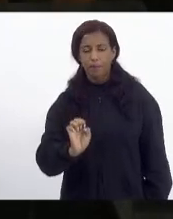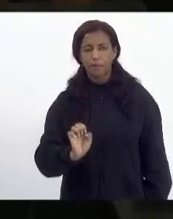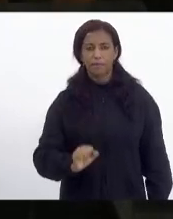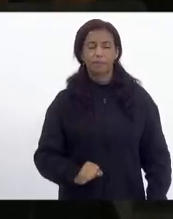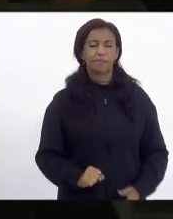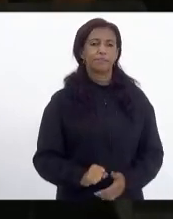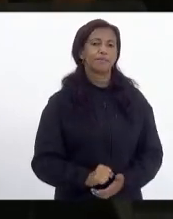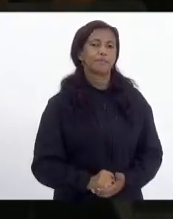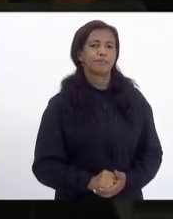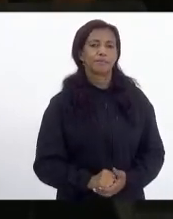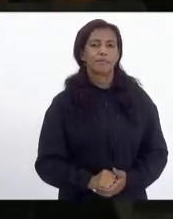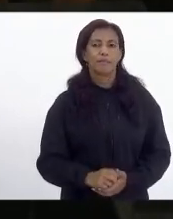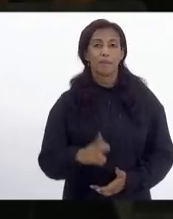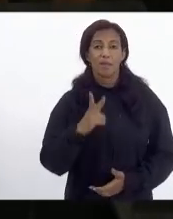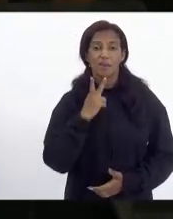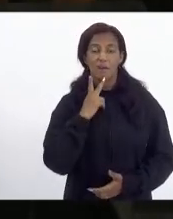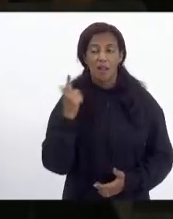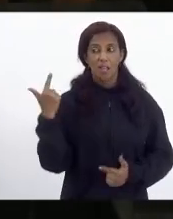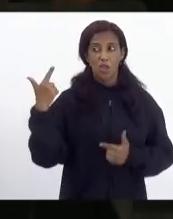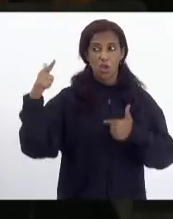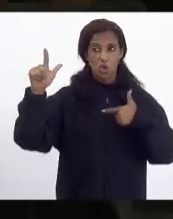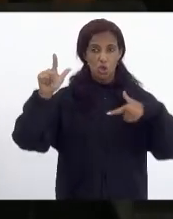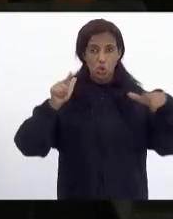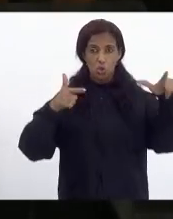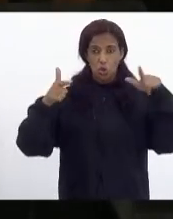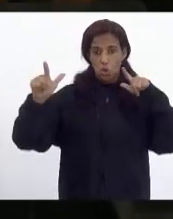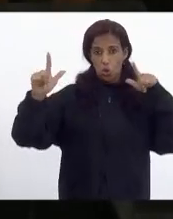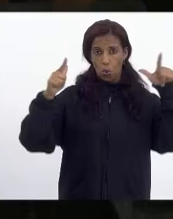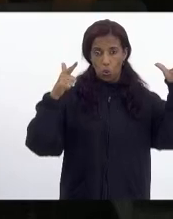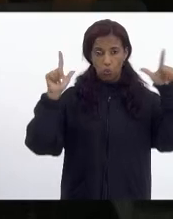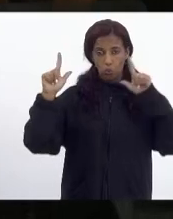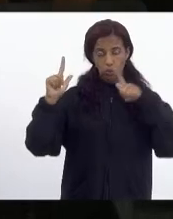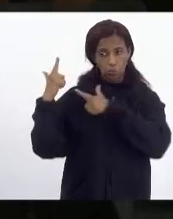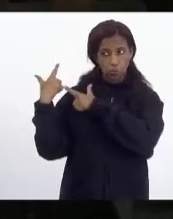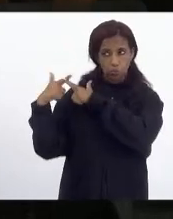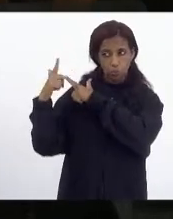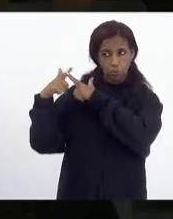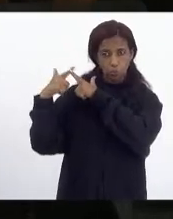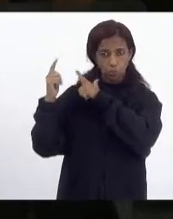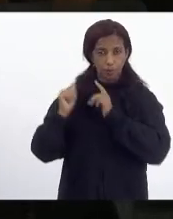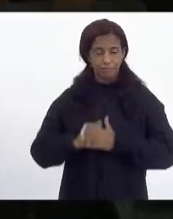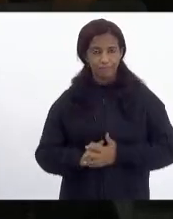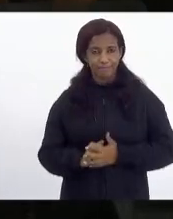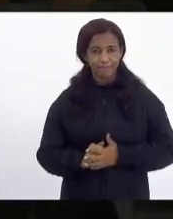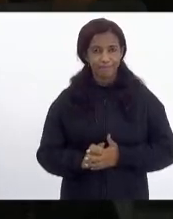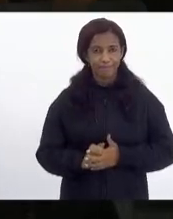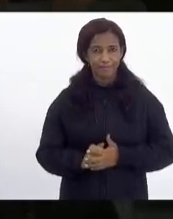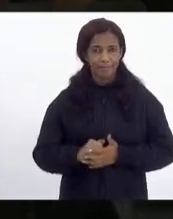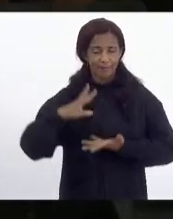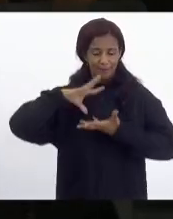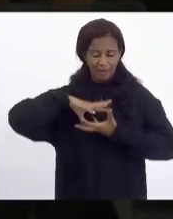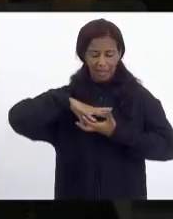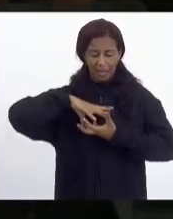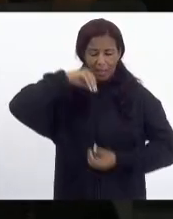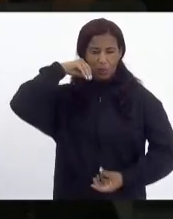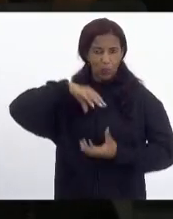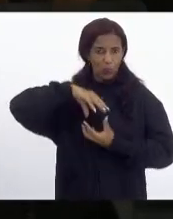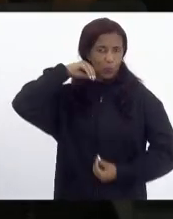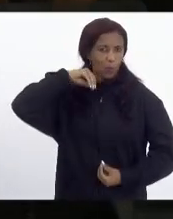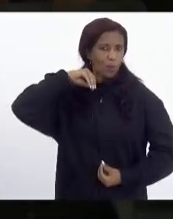O que diz que entre outras outros gigantes mais um dois gigantes da alma